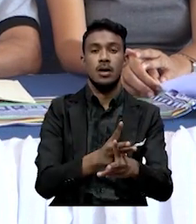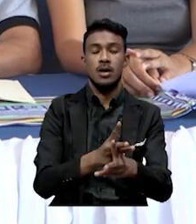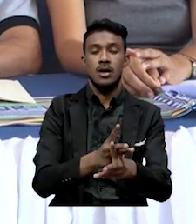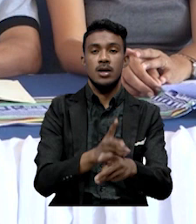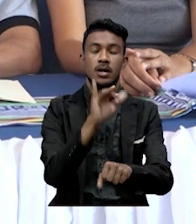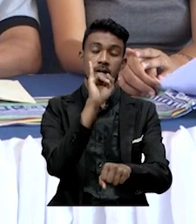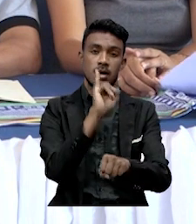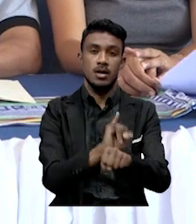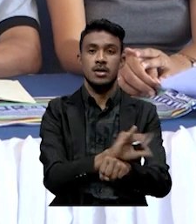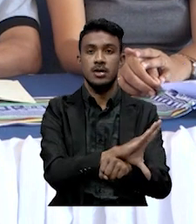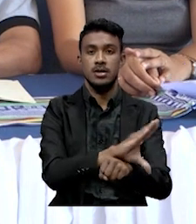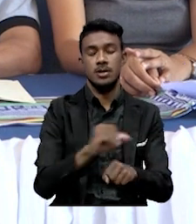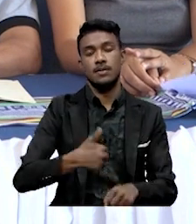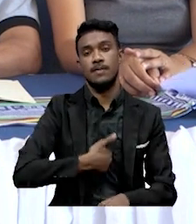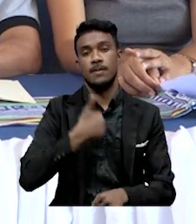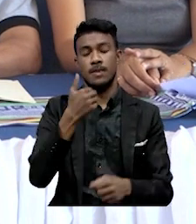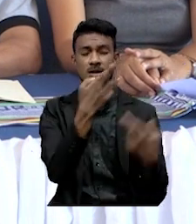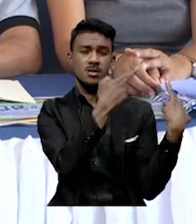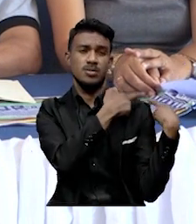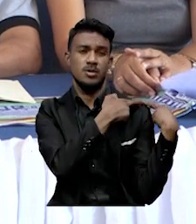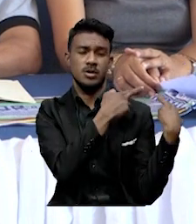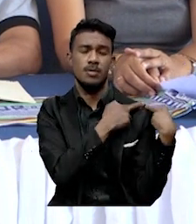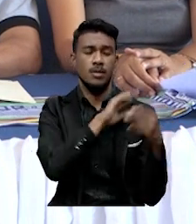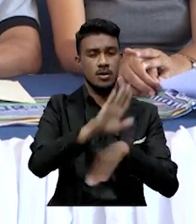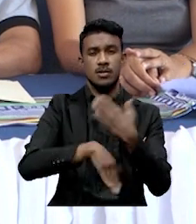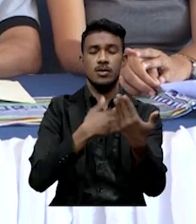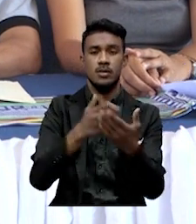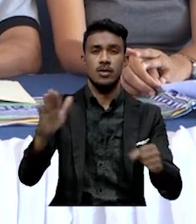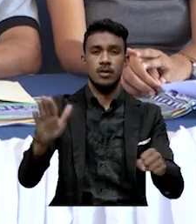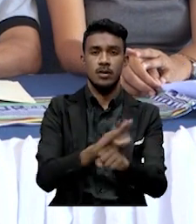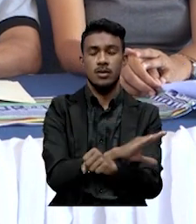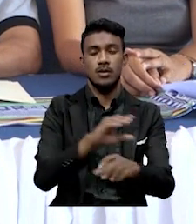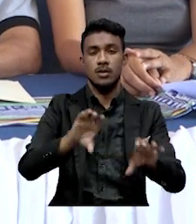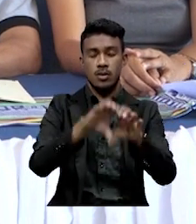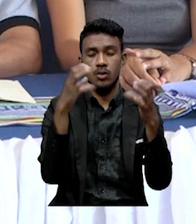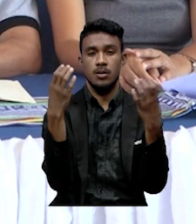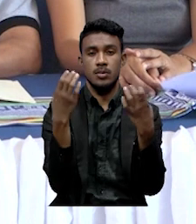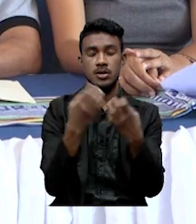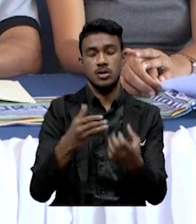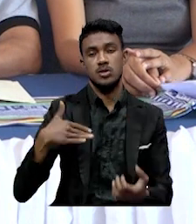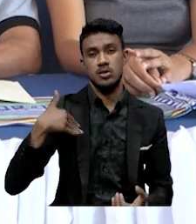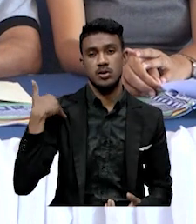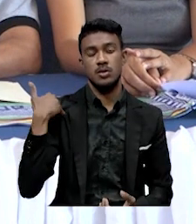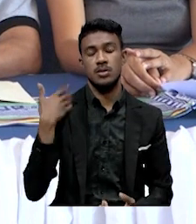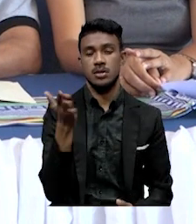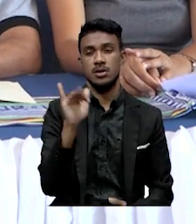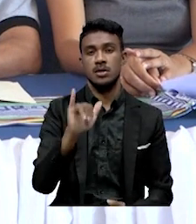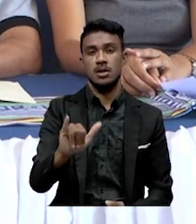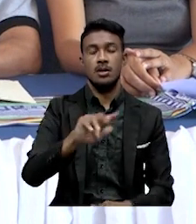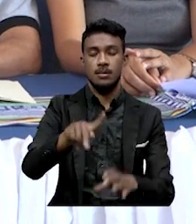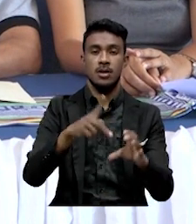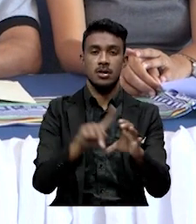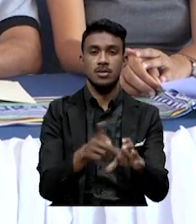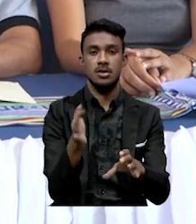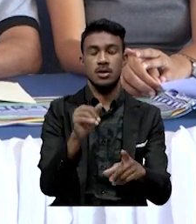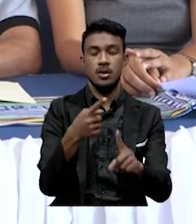toma responsabilidade máximo ou colaboração com a Comissão Juventude Diocesana Sira. Participante Sira sei